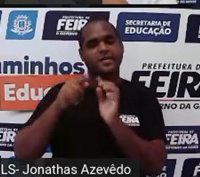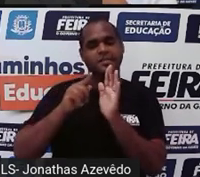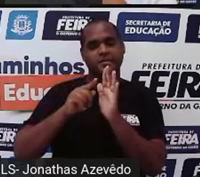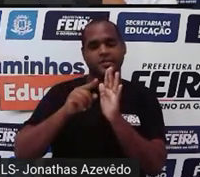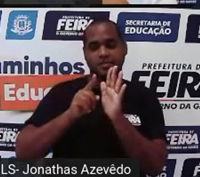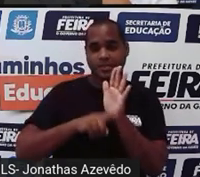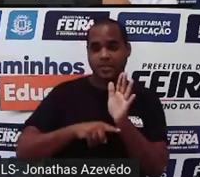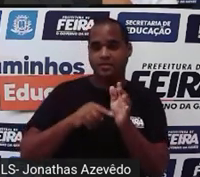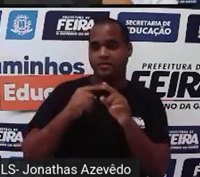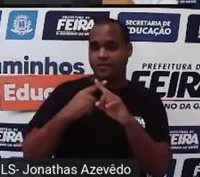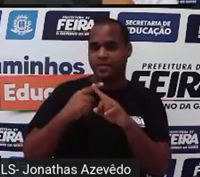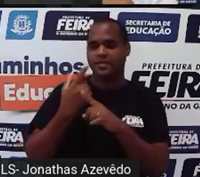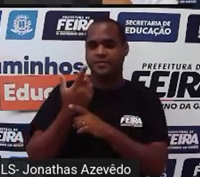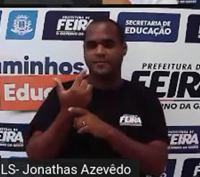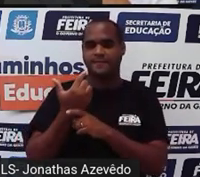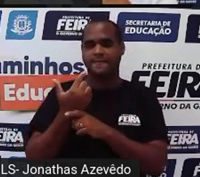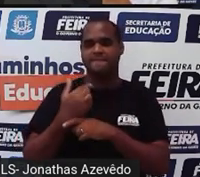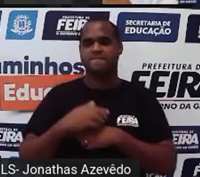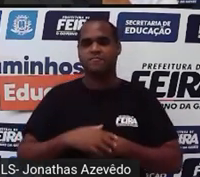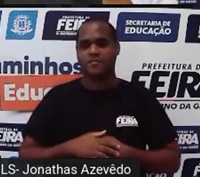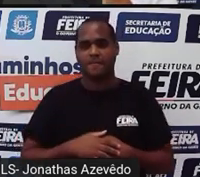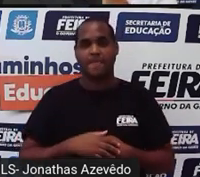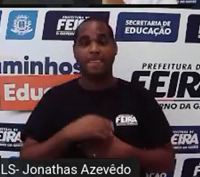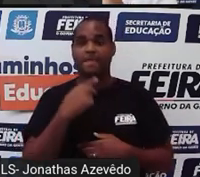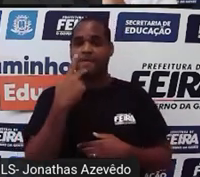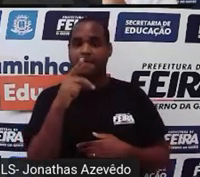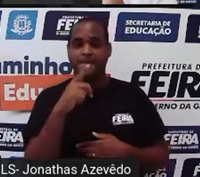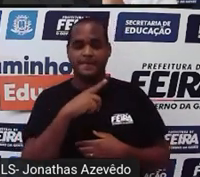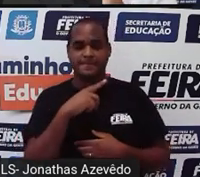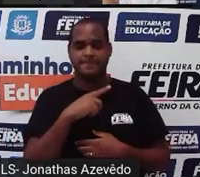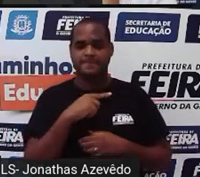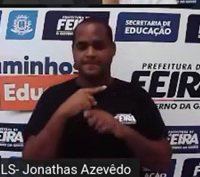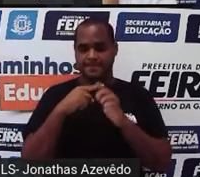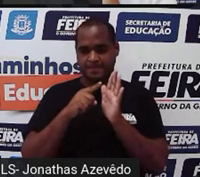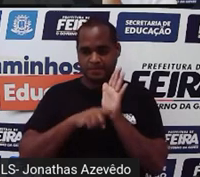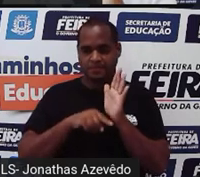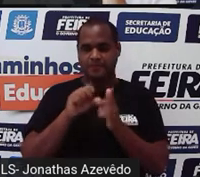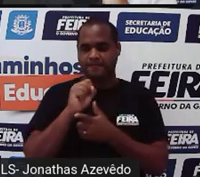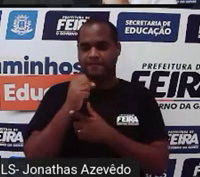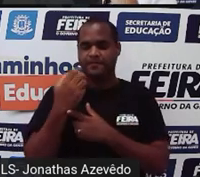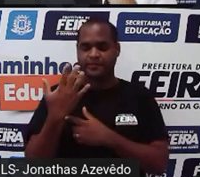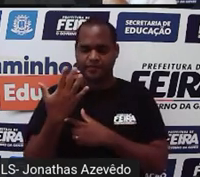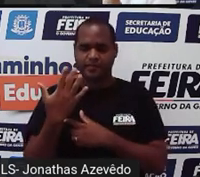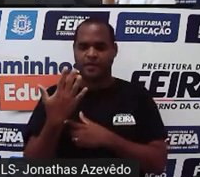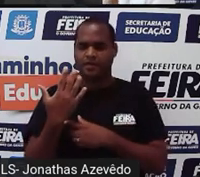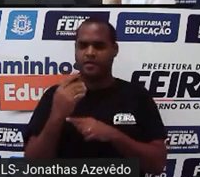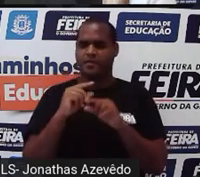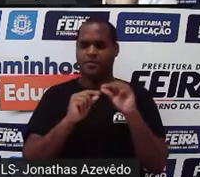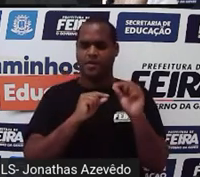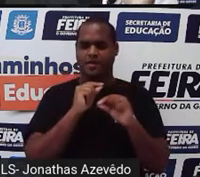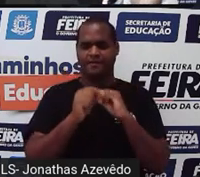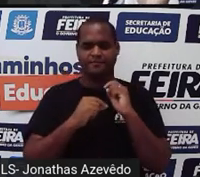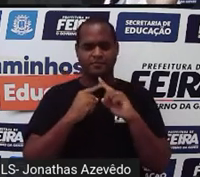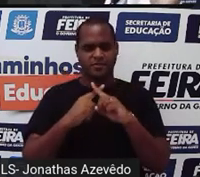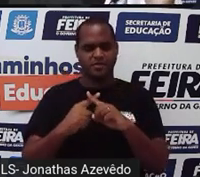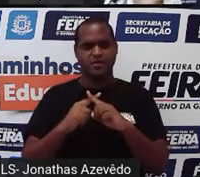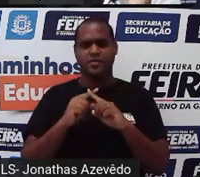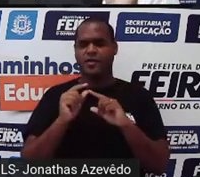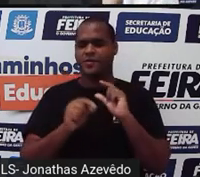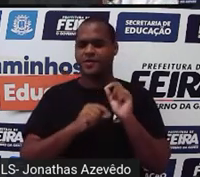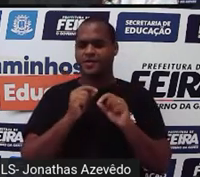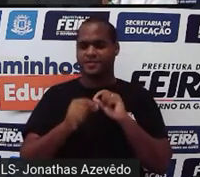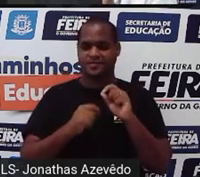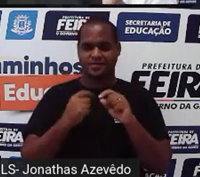menos 12 bom então vai dar - 84 por que que eu fiz essa multiplicação